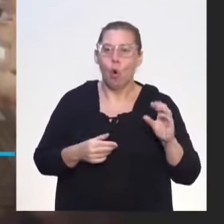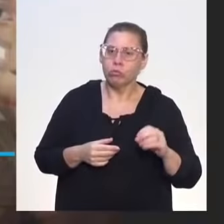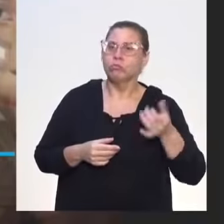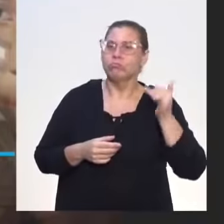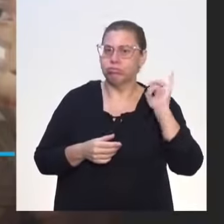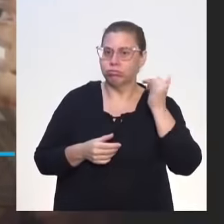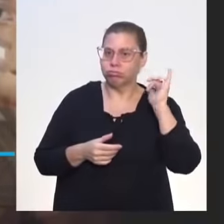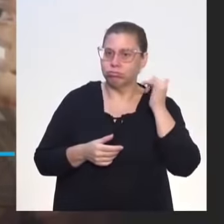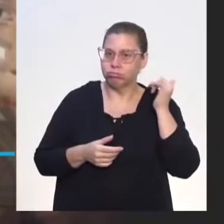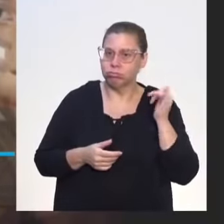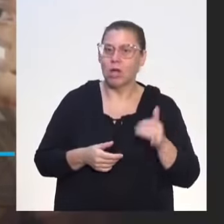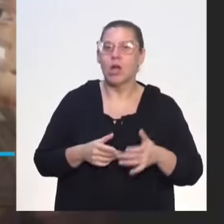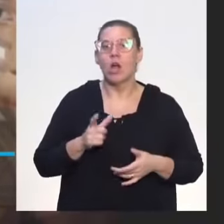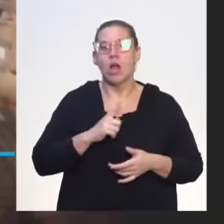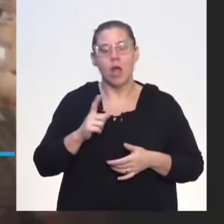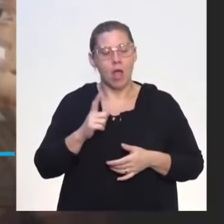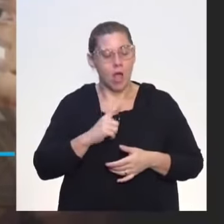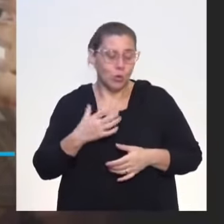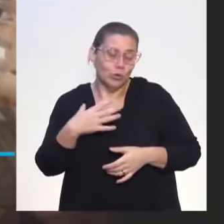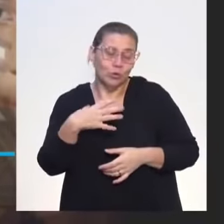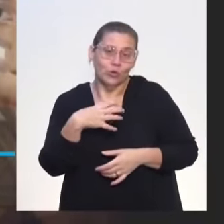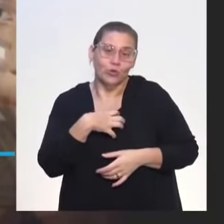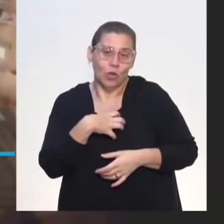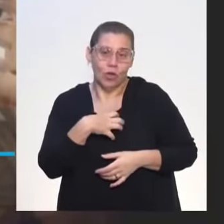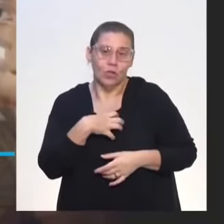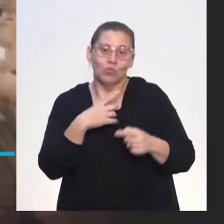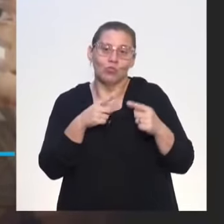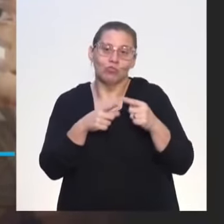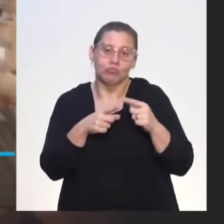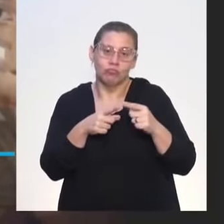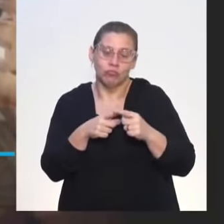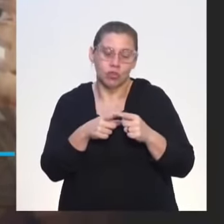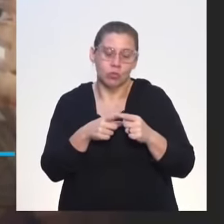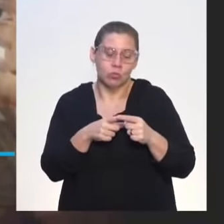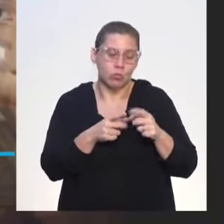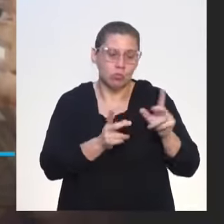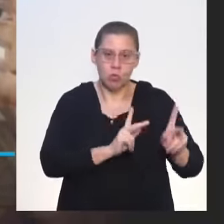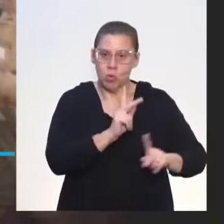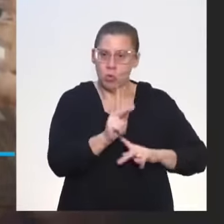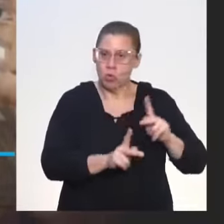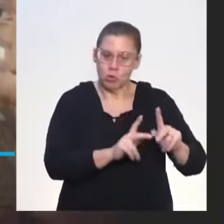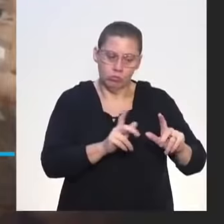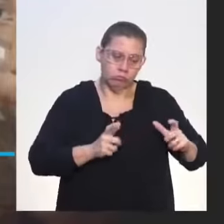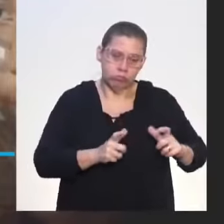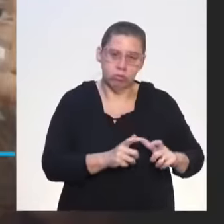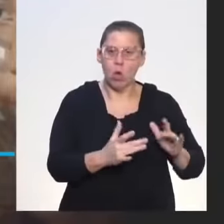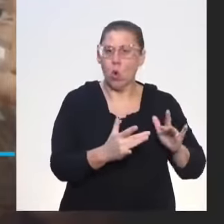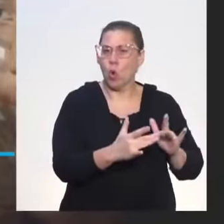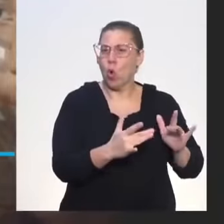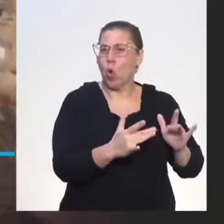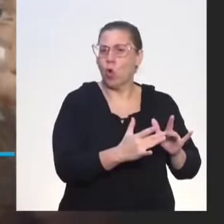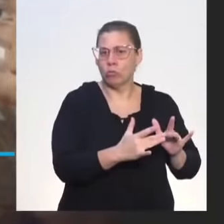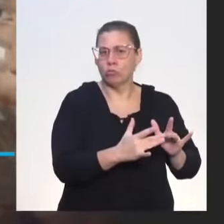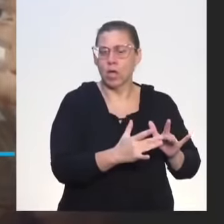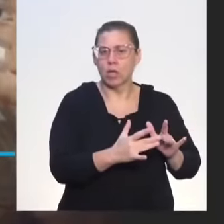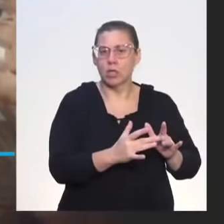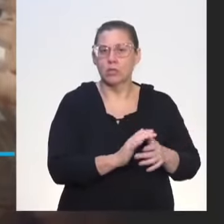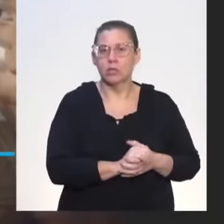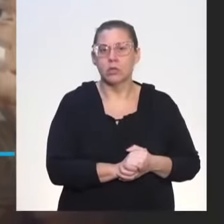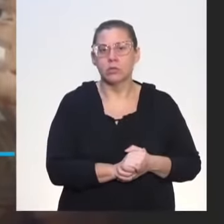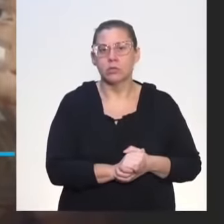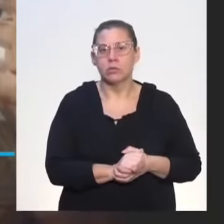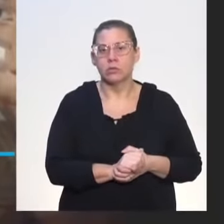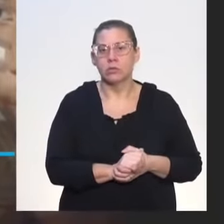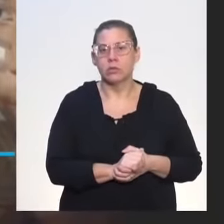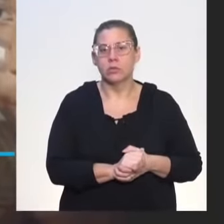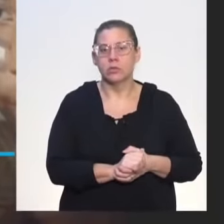mais, é uma forma que as populações que têm menos contato com a escrita, ou tiveram menos